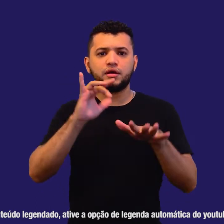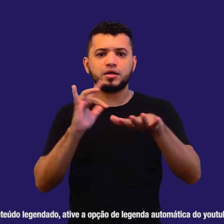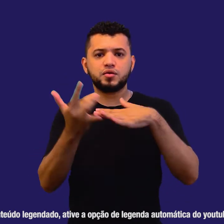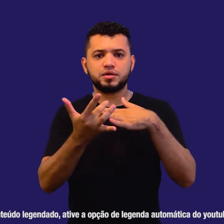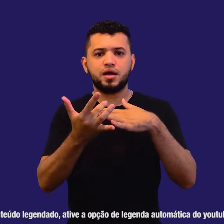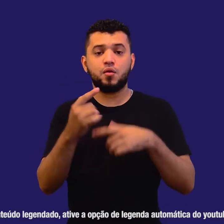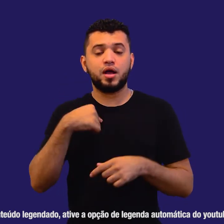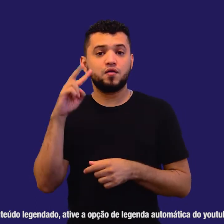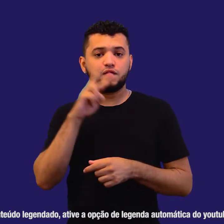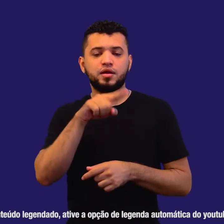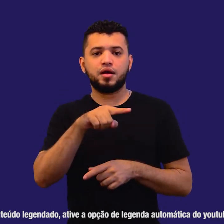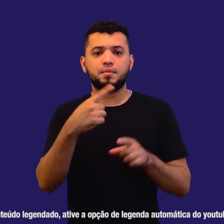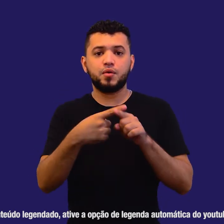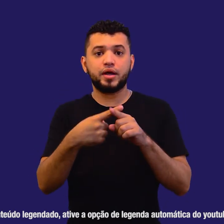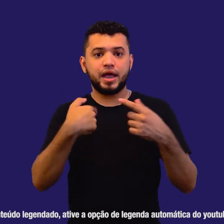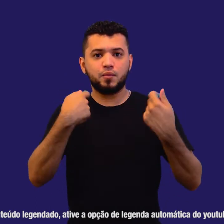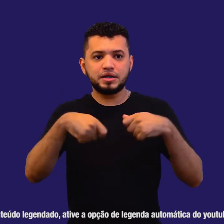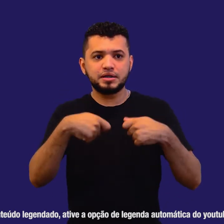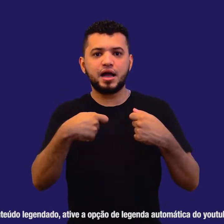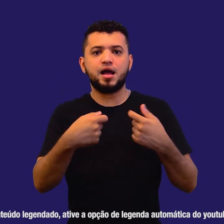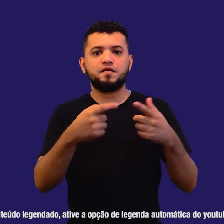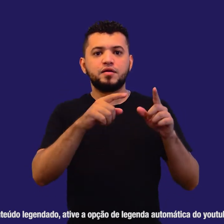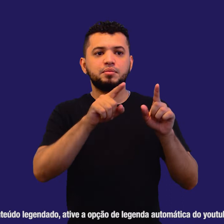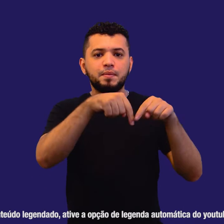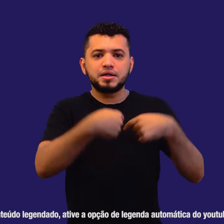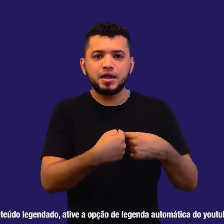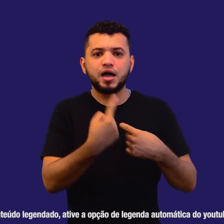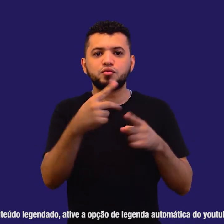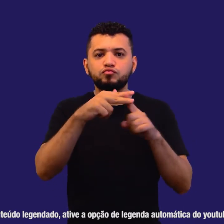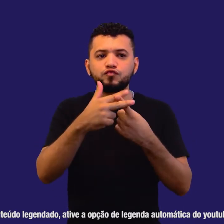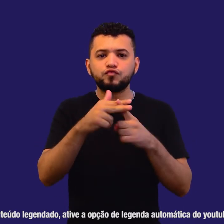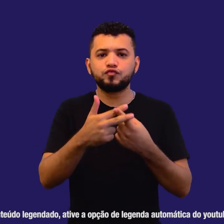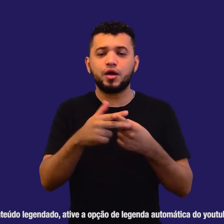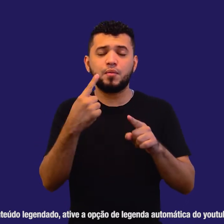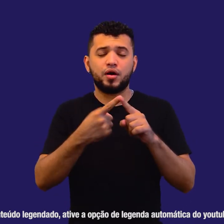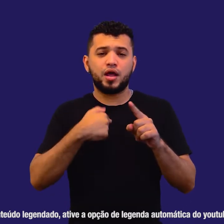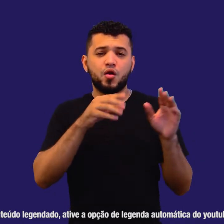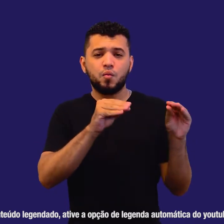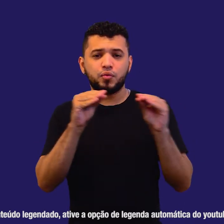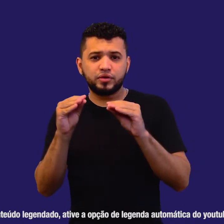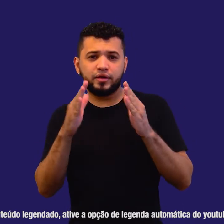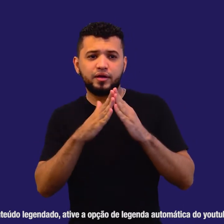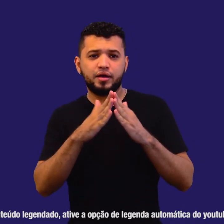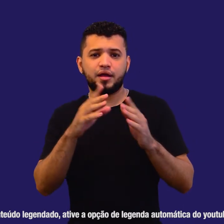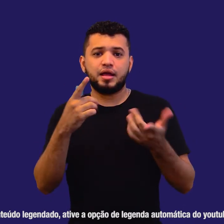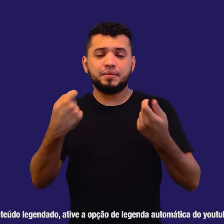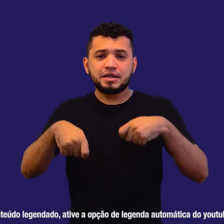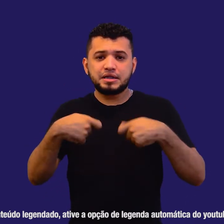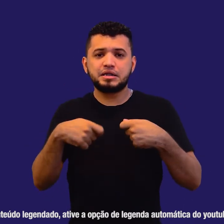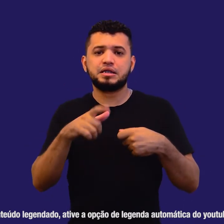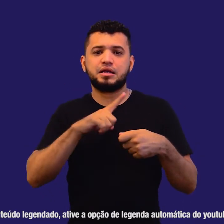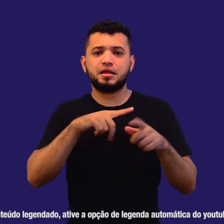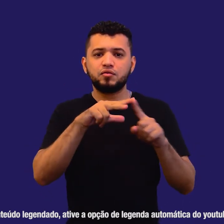uma ferramenta para me emprestar, porque eu precisava montar um móvel. E a gente, quando muda muito, a gente acaba desenvolvendo essas habilidades, né? Mas às vezes falta